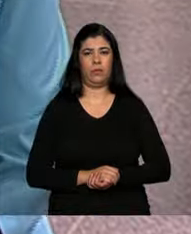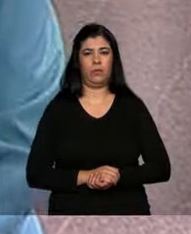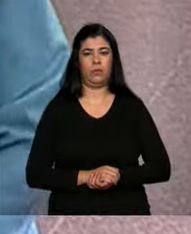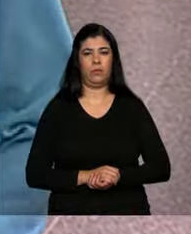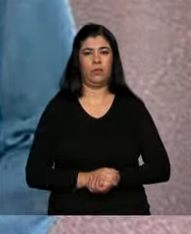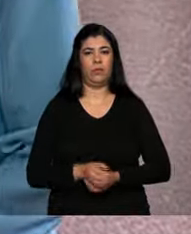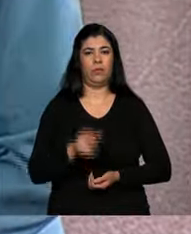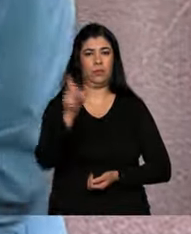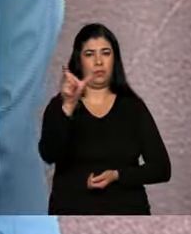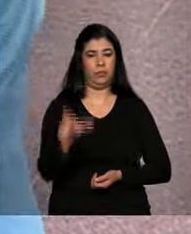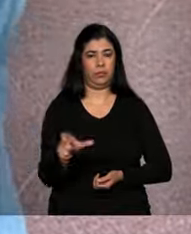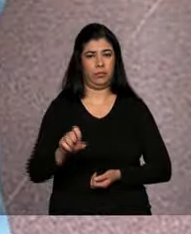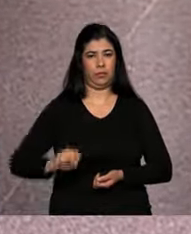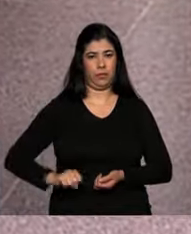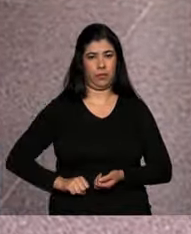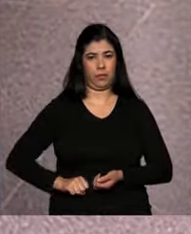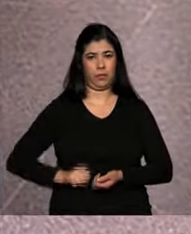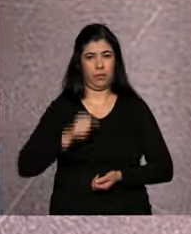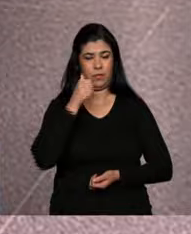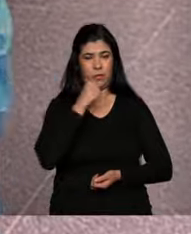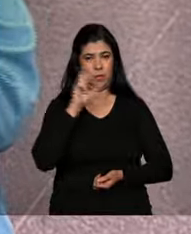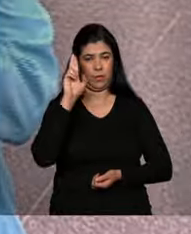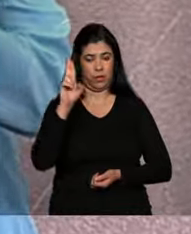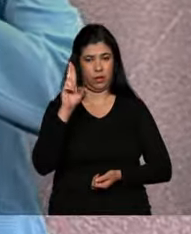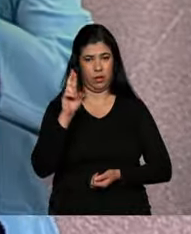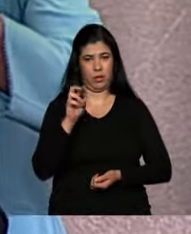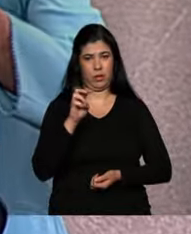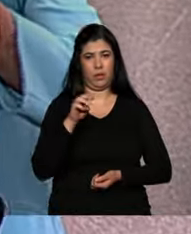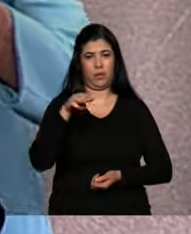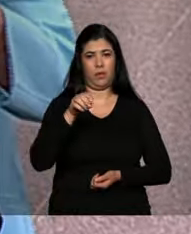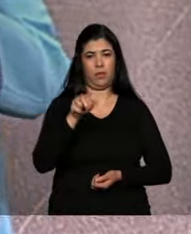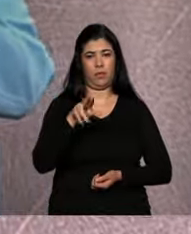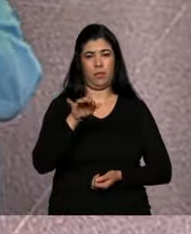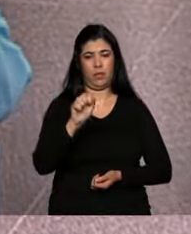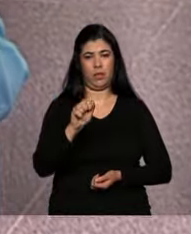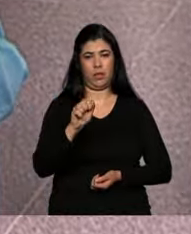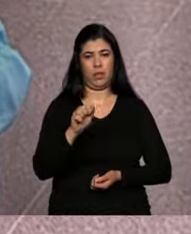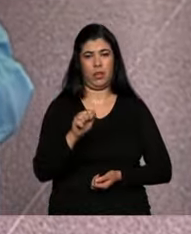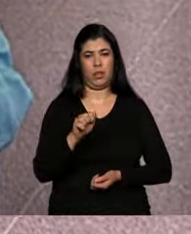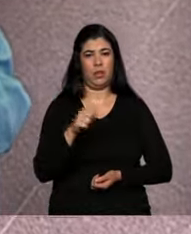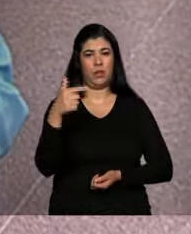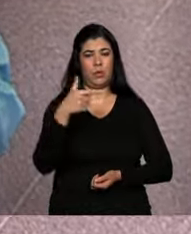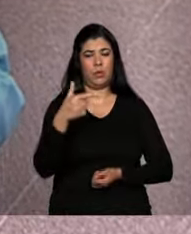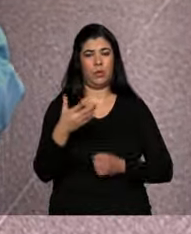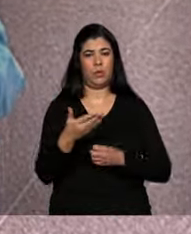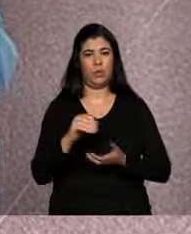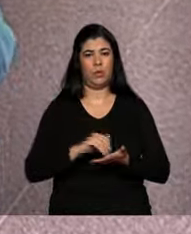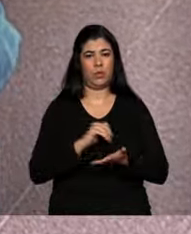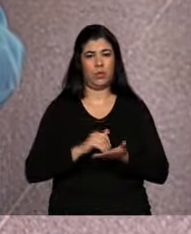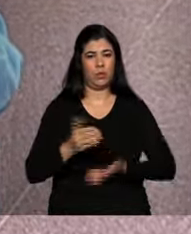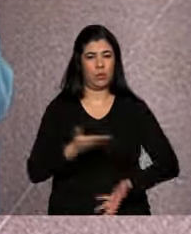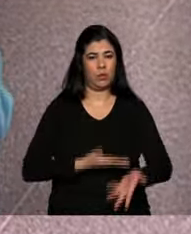A embaixadora Maria Tereza Lázaro, subsecretária-geral do Serviço Exterior.